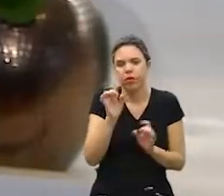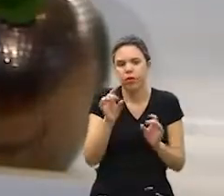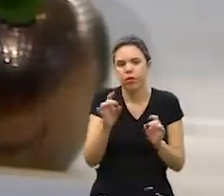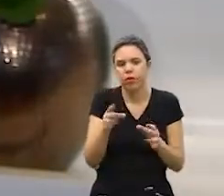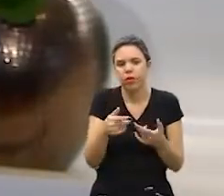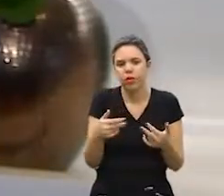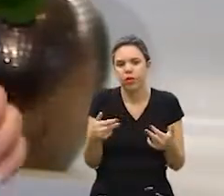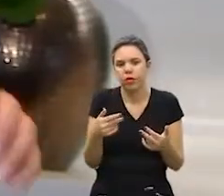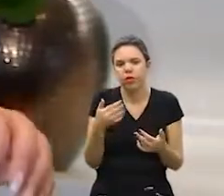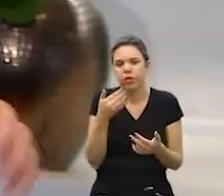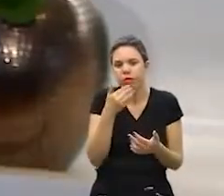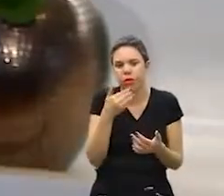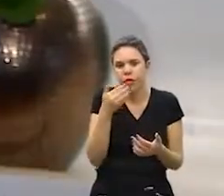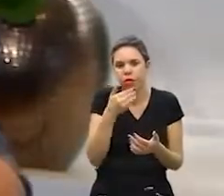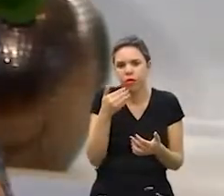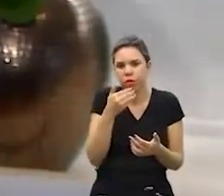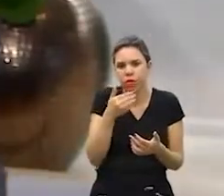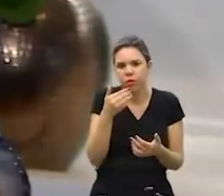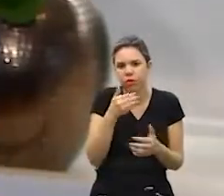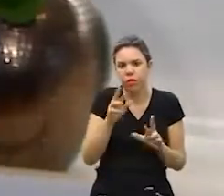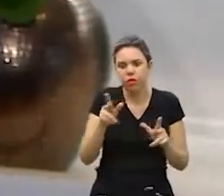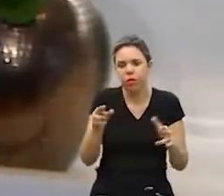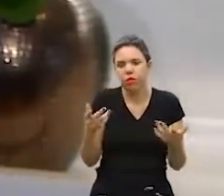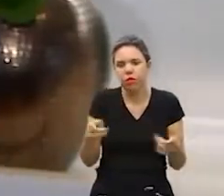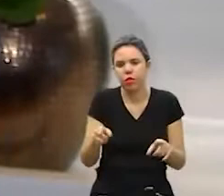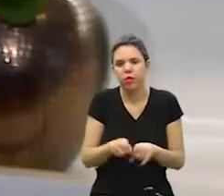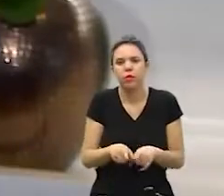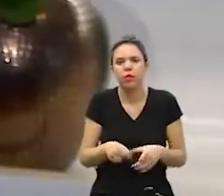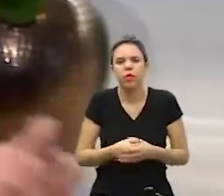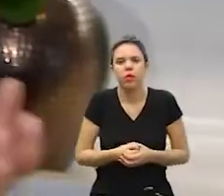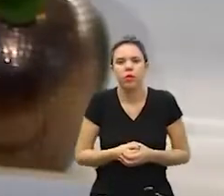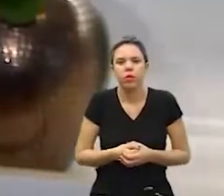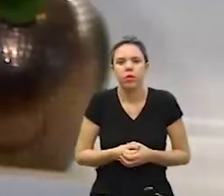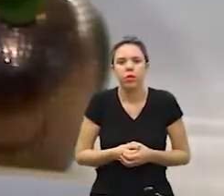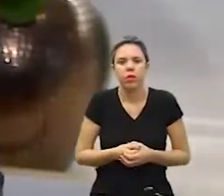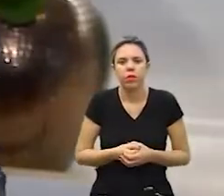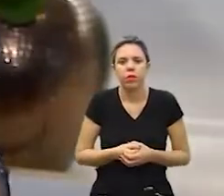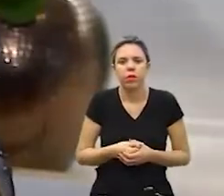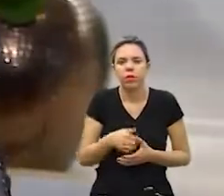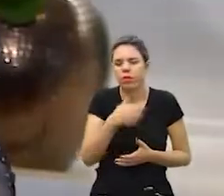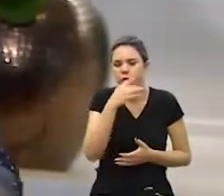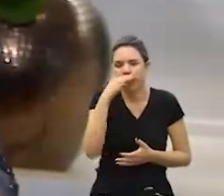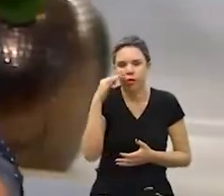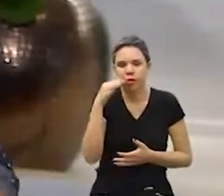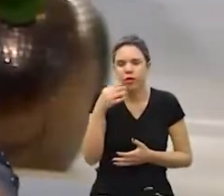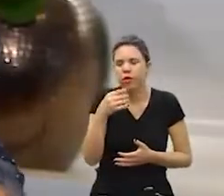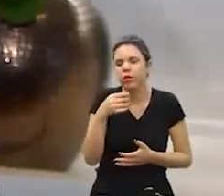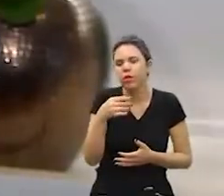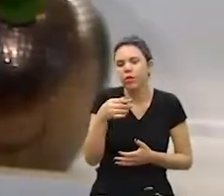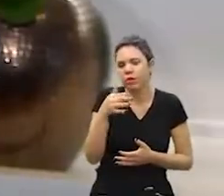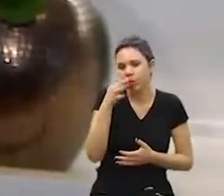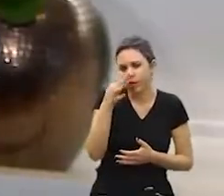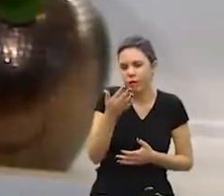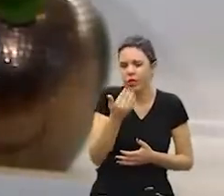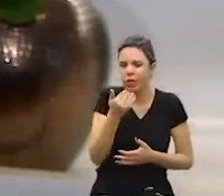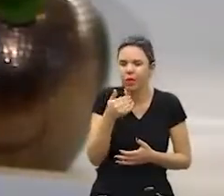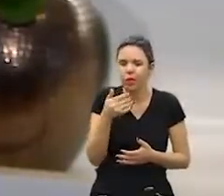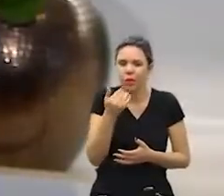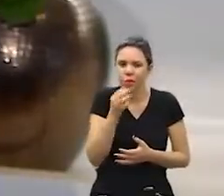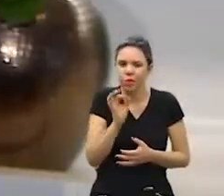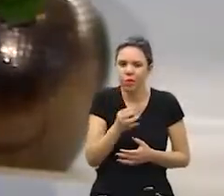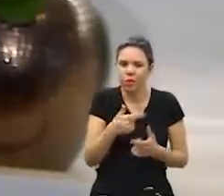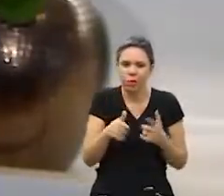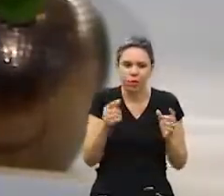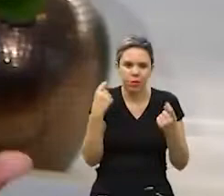toque cítrico, algumas tem um toque mais docinho. Dá um diferencial também. E, gente, quando chega uma florzinha, pode comer a florzinha sem medo nenhum, tá?